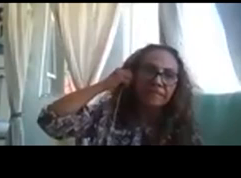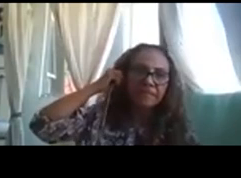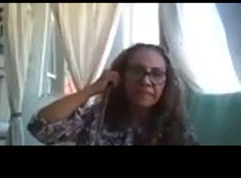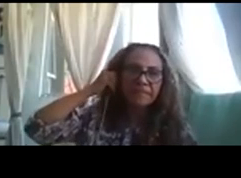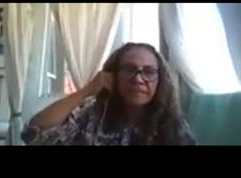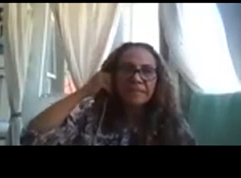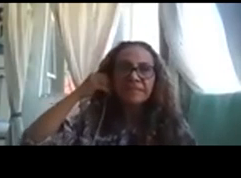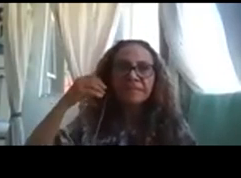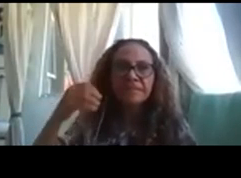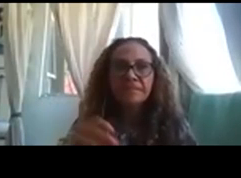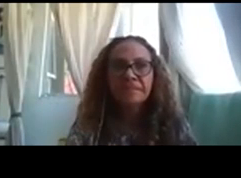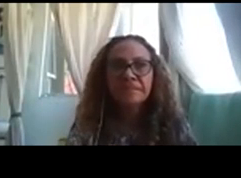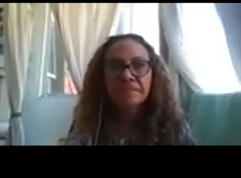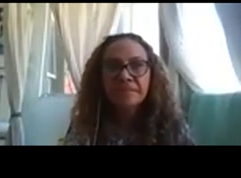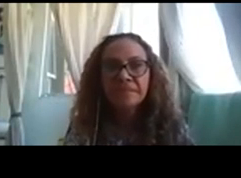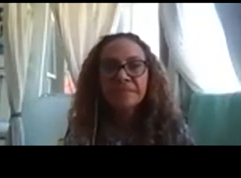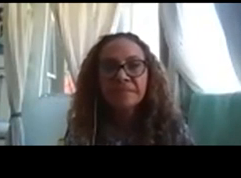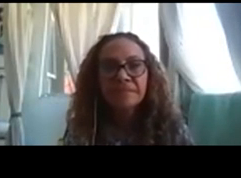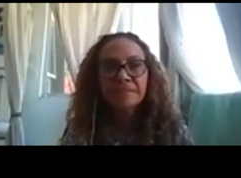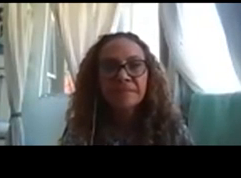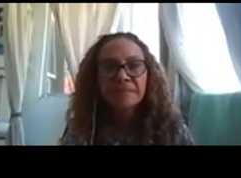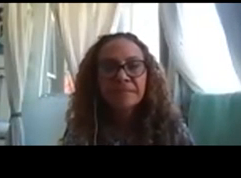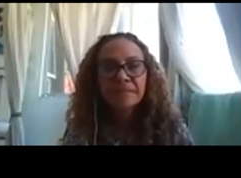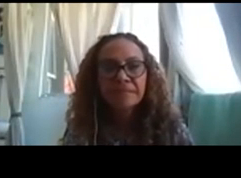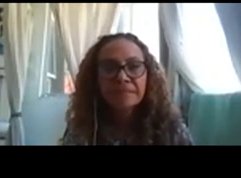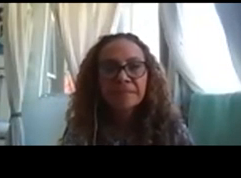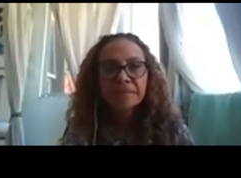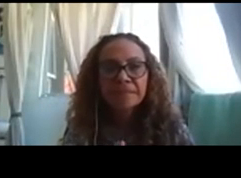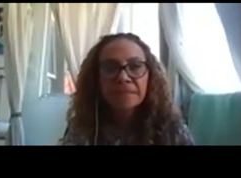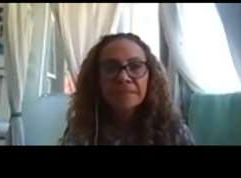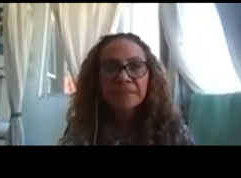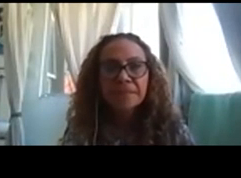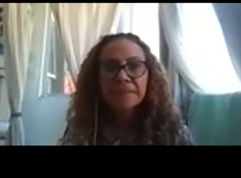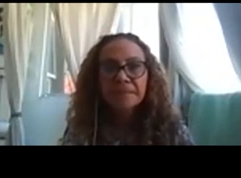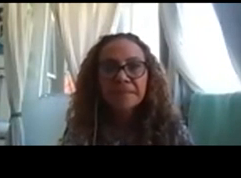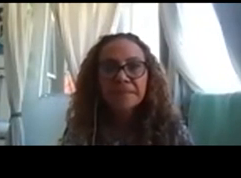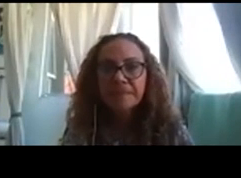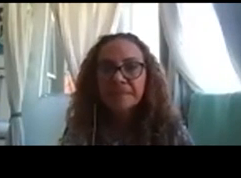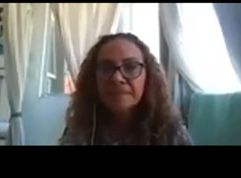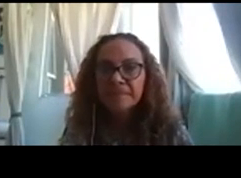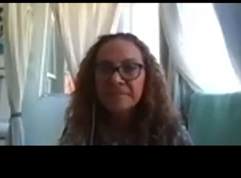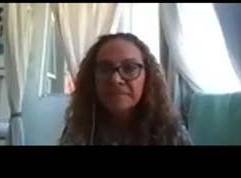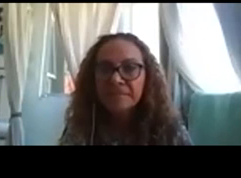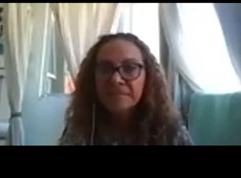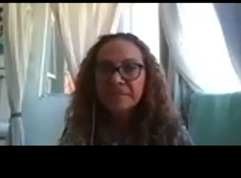Porque senão eu vou E ter que que aí não aceita um convite. amigavelmente retirar vocês.